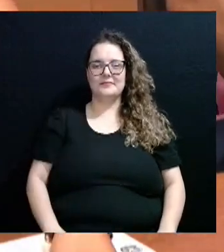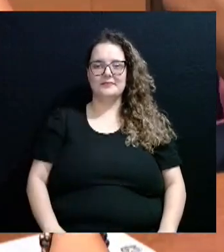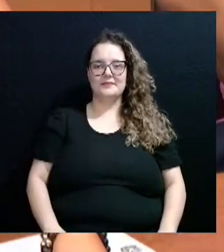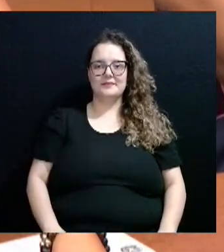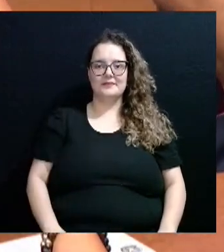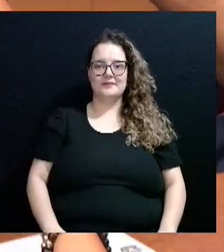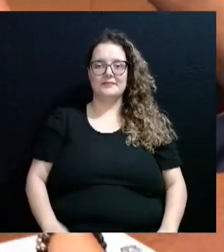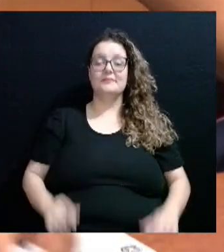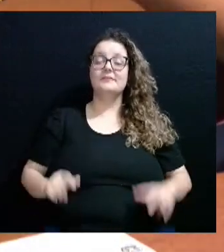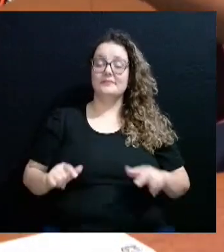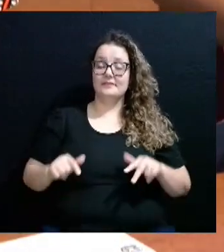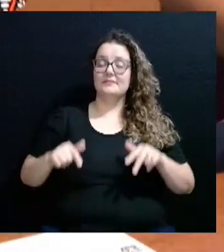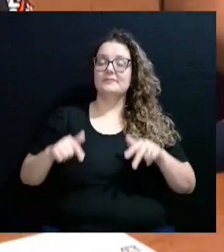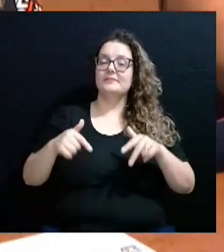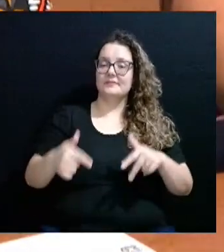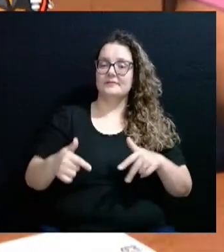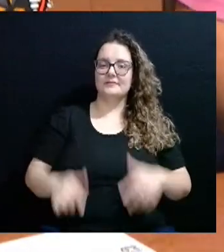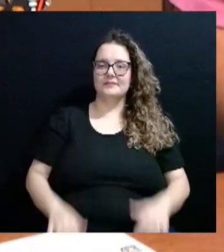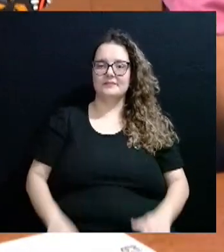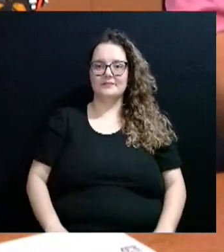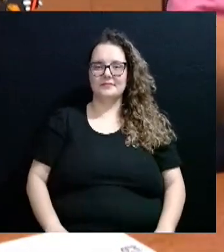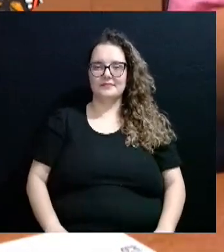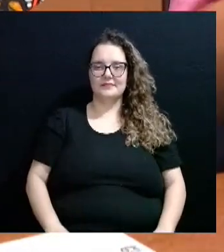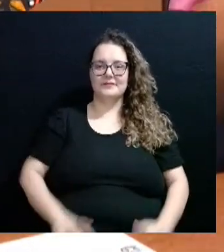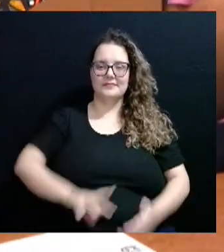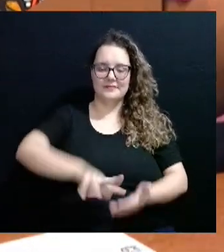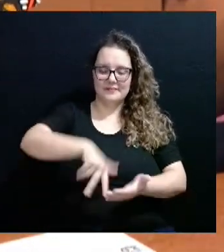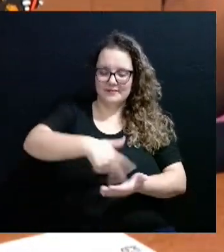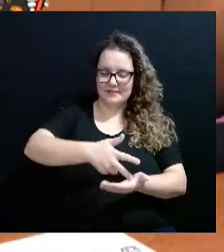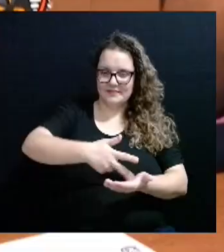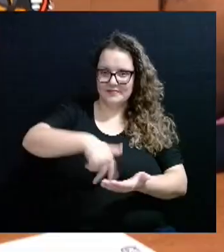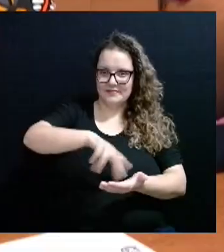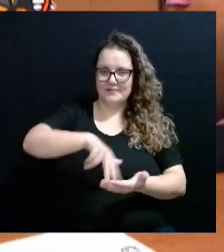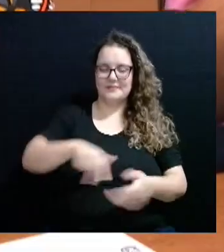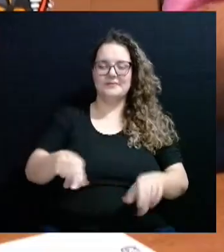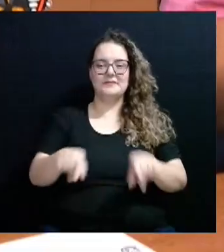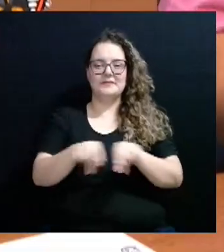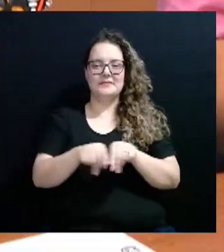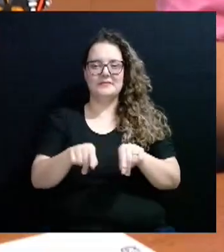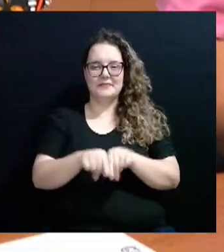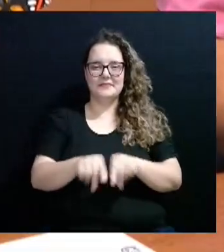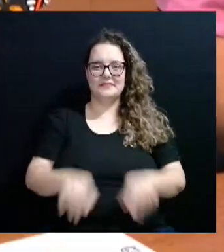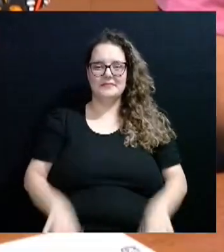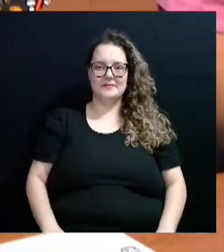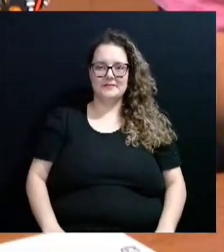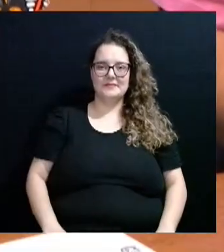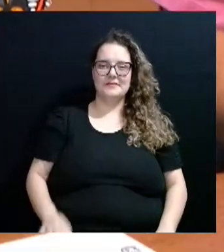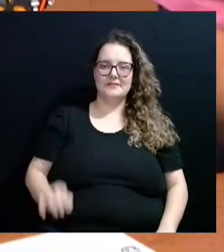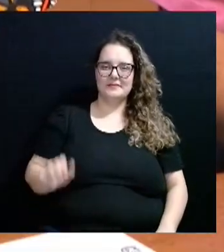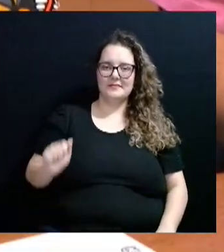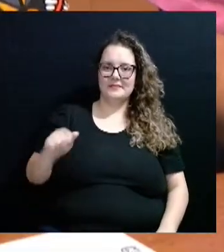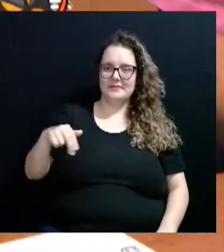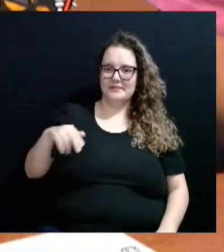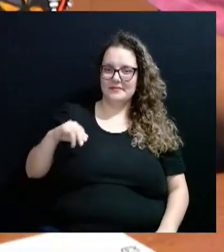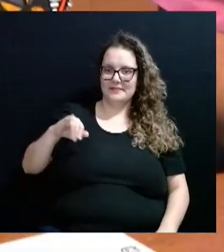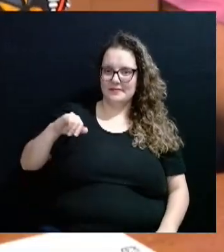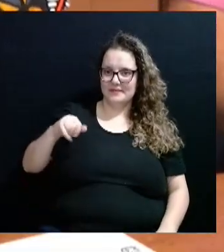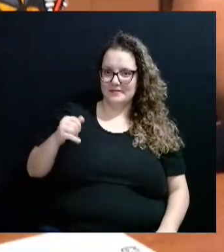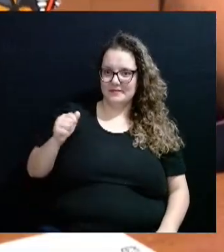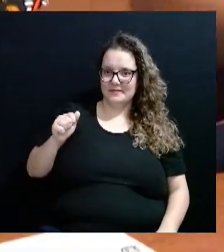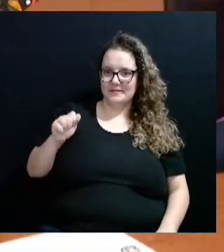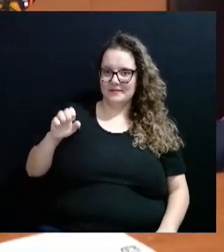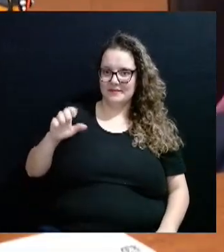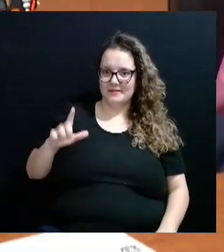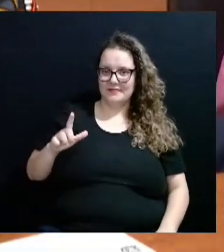militante do hip hop, também, que é a Angel, que também nos honra muito compor a mesa